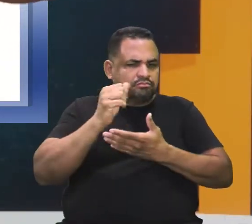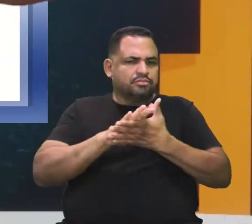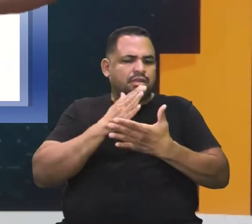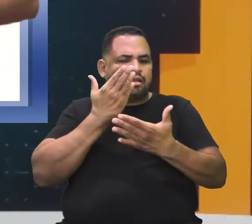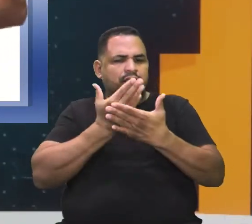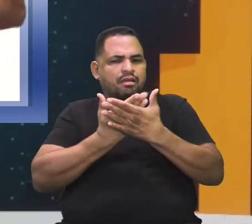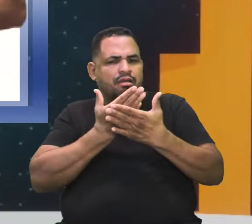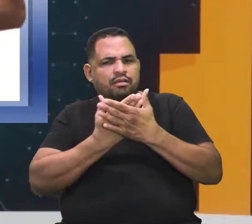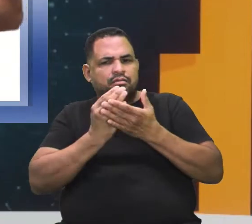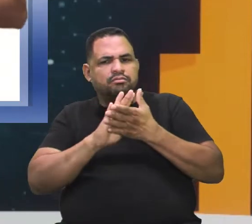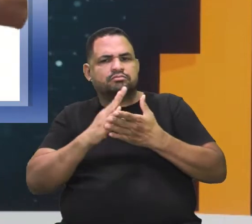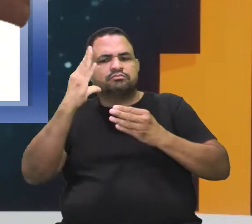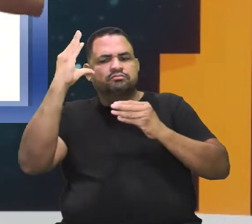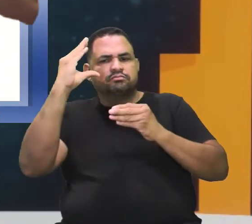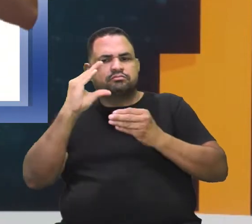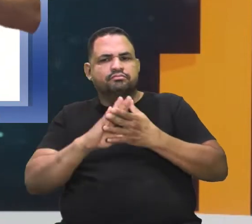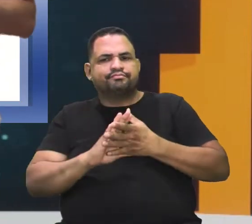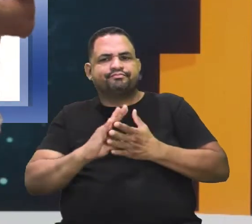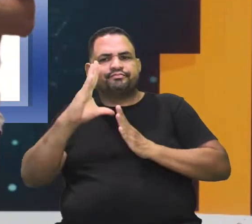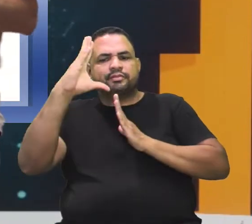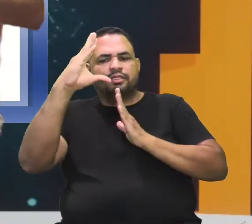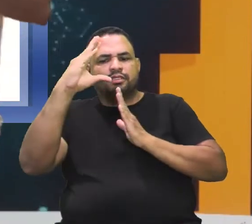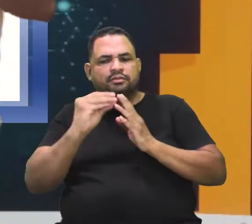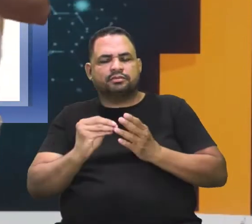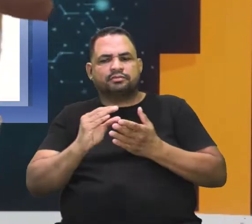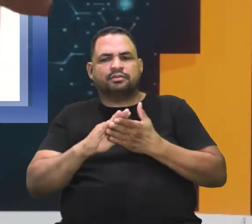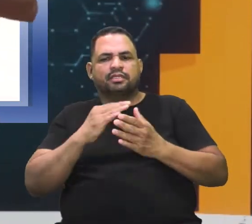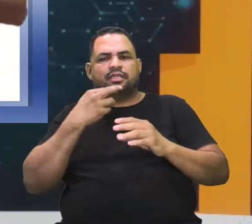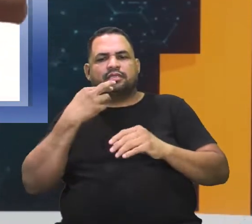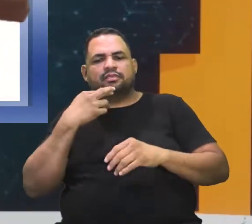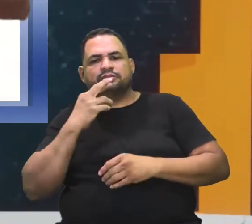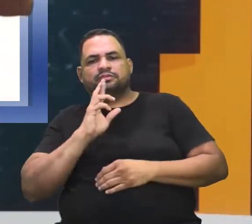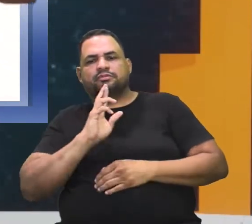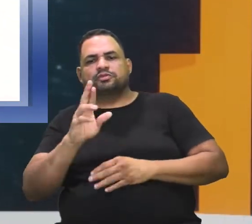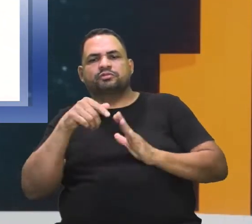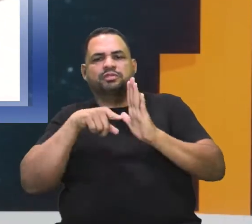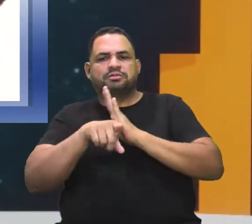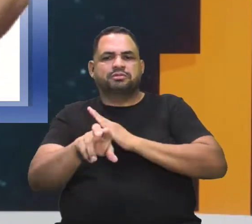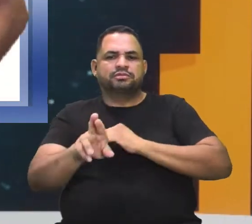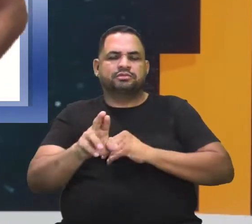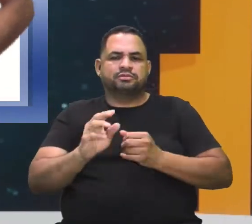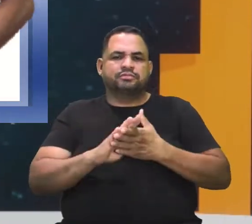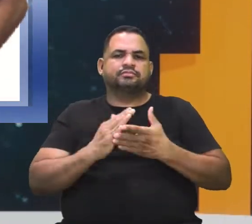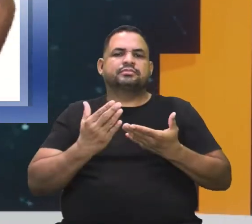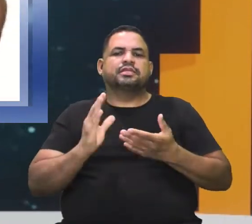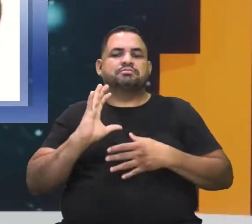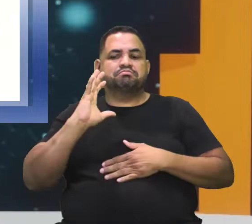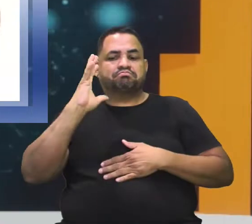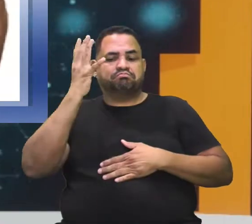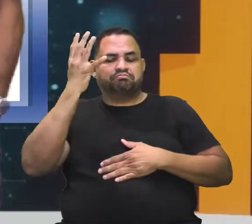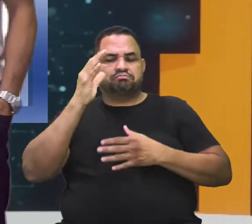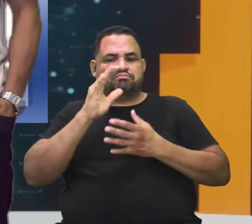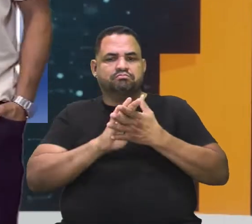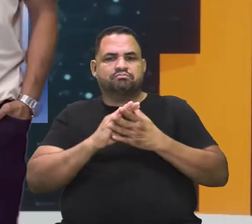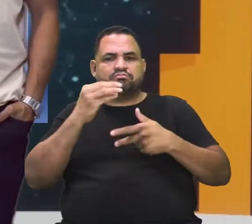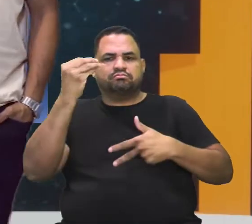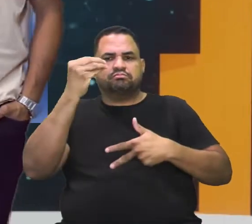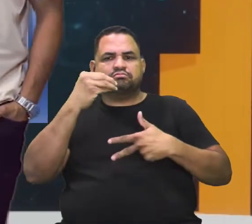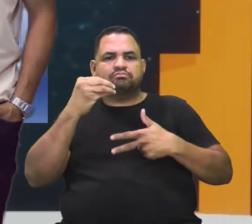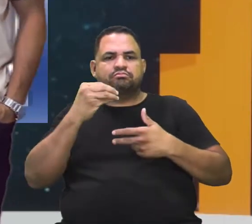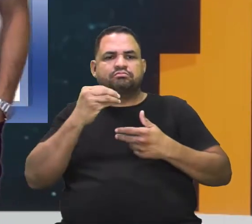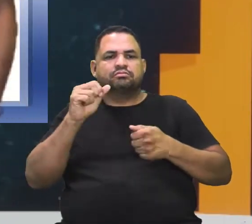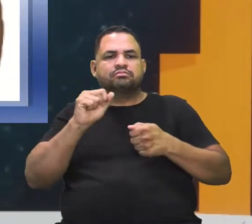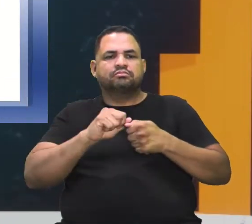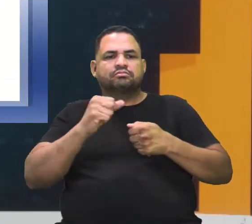lá um pouquinho, assiste lá a revisão, responde os quiz. E isso vai te capacitar a fazer a prova do Enem, pode ter certeza. Isso